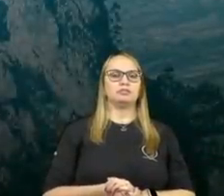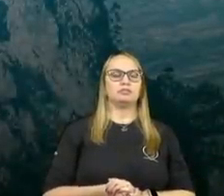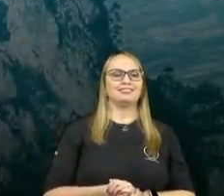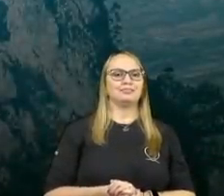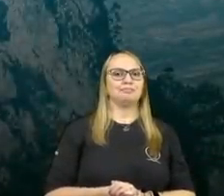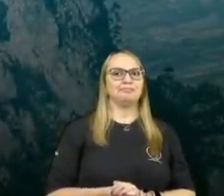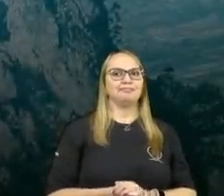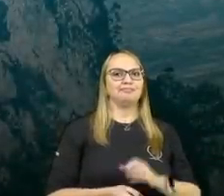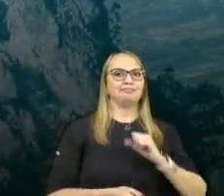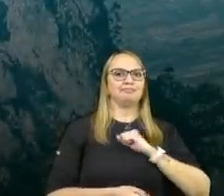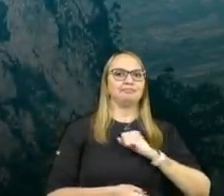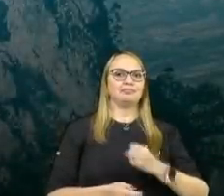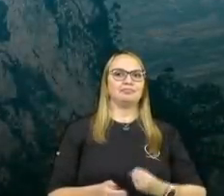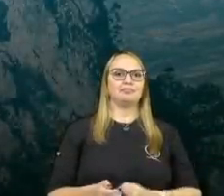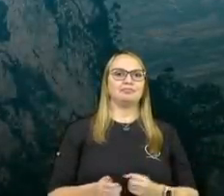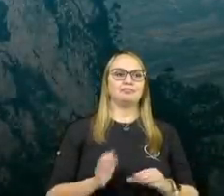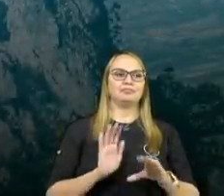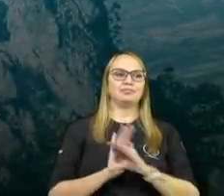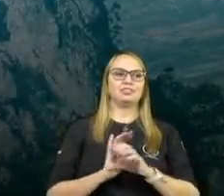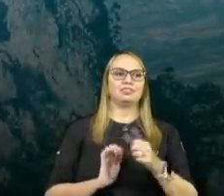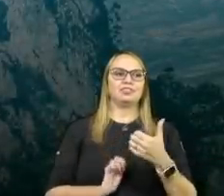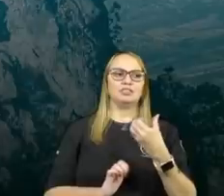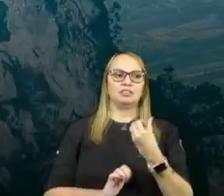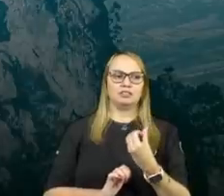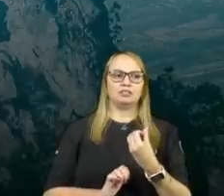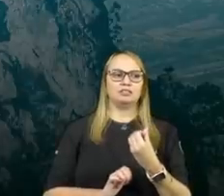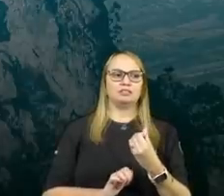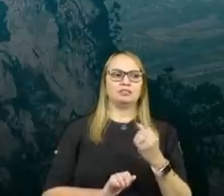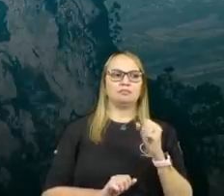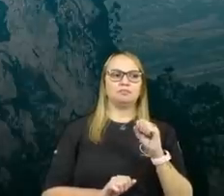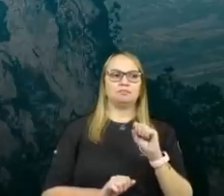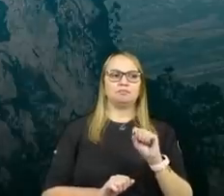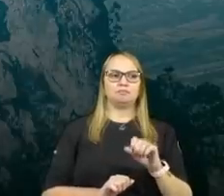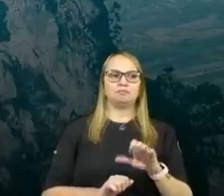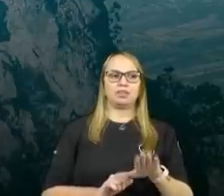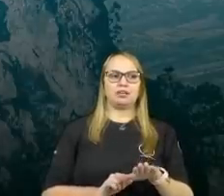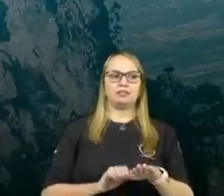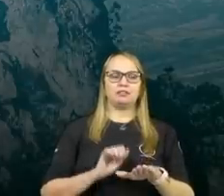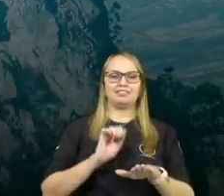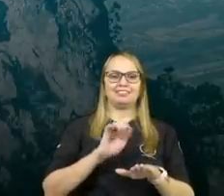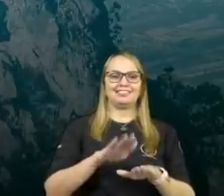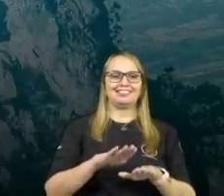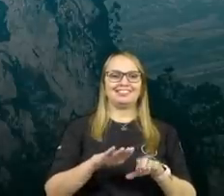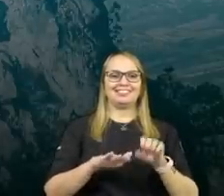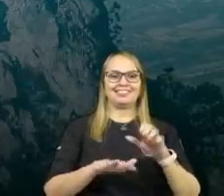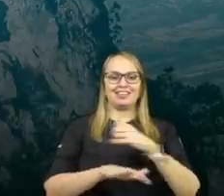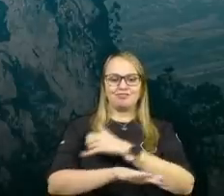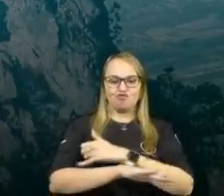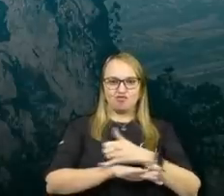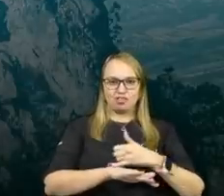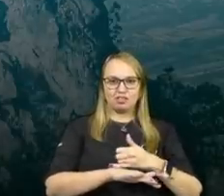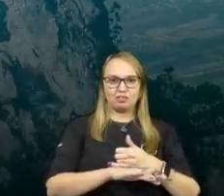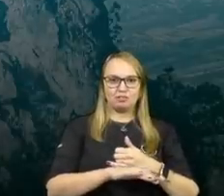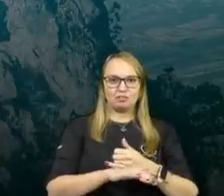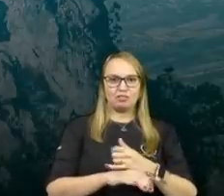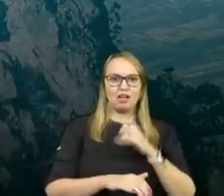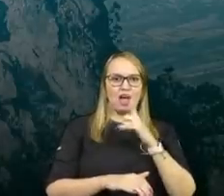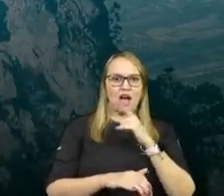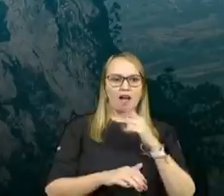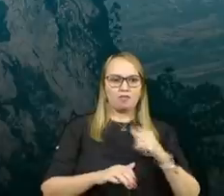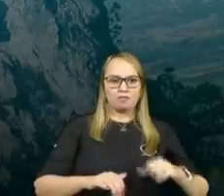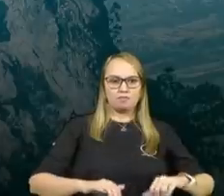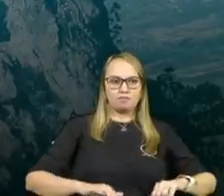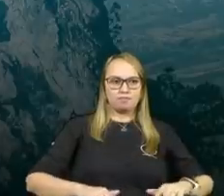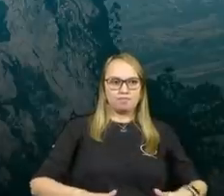Quando os sacerdotes, está no versículo 16, colocam o pé no Jordão, ele se abre. A força daquela